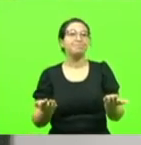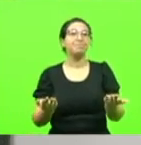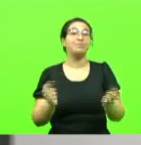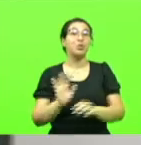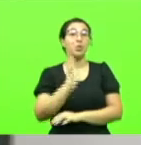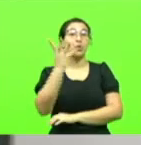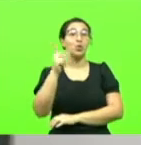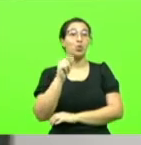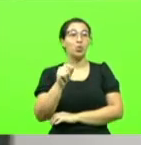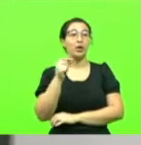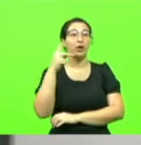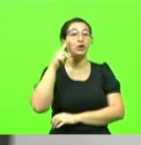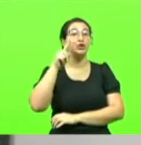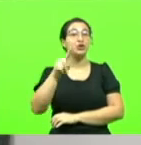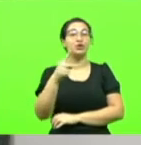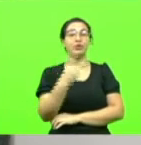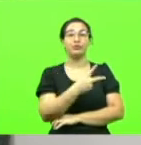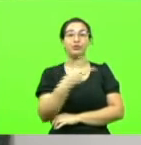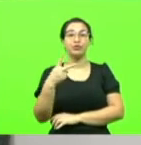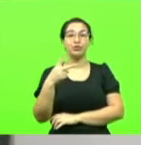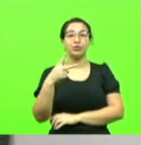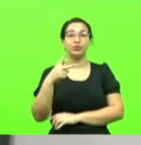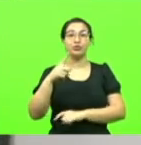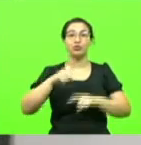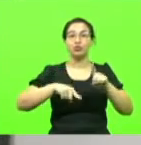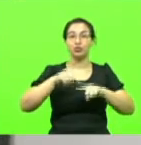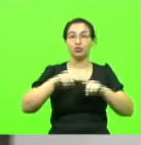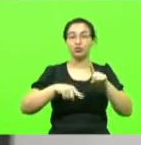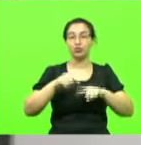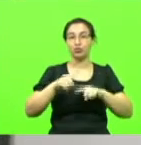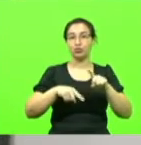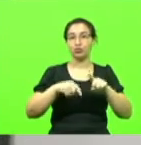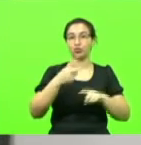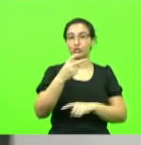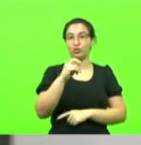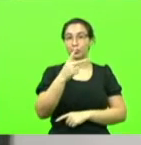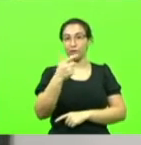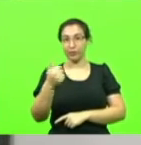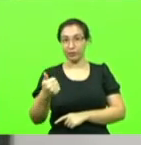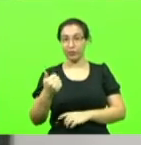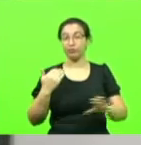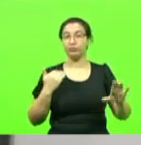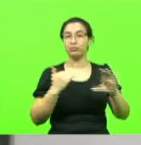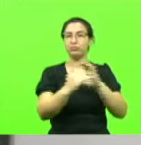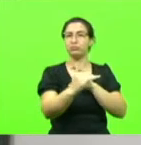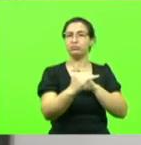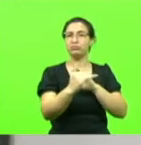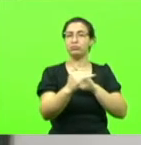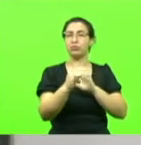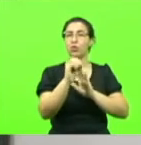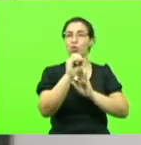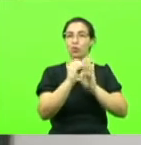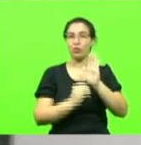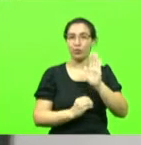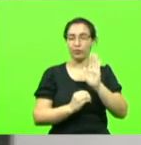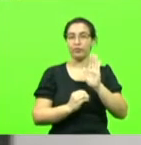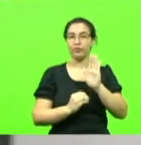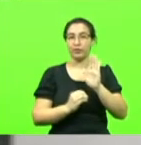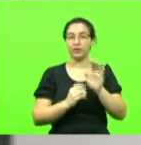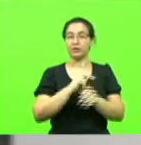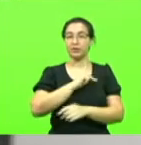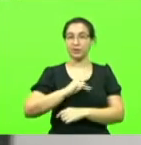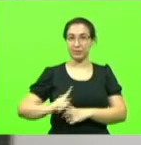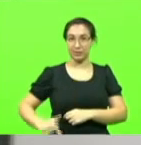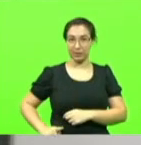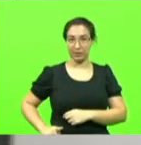é em 22 de julho 2021 foi enviado o seguinte o Ofício despacho